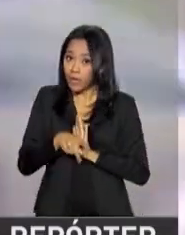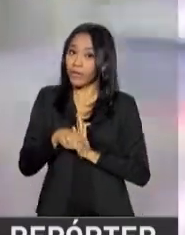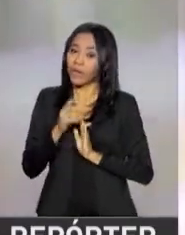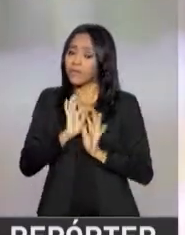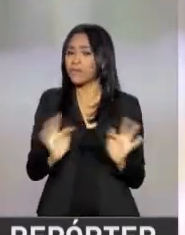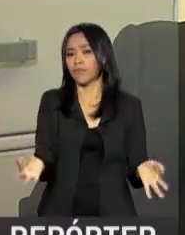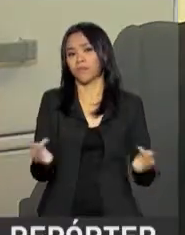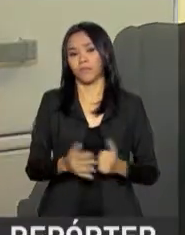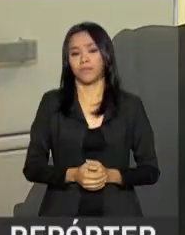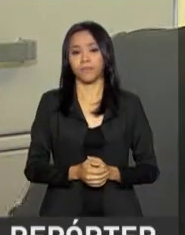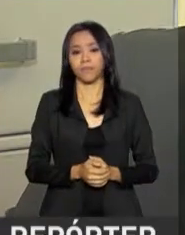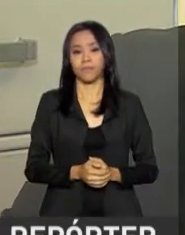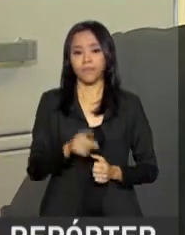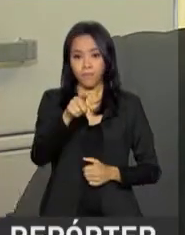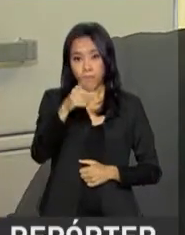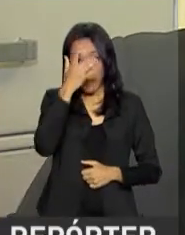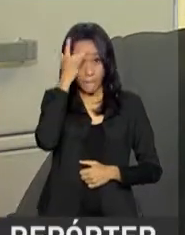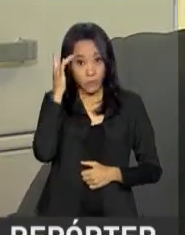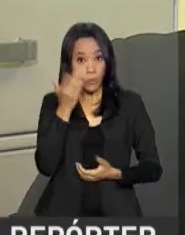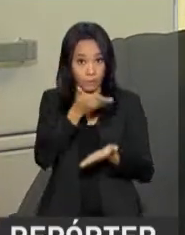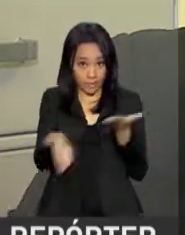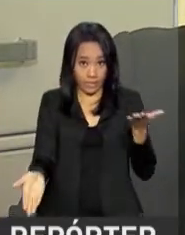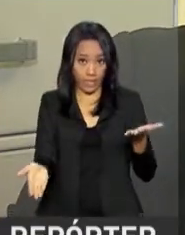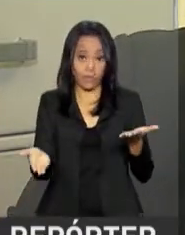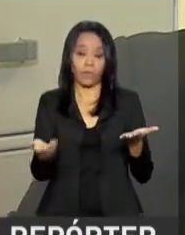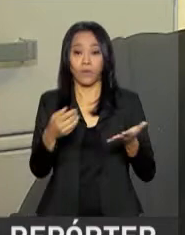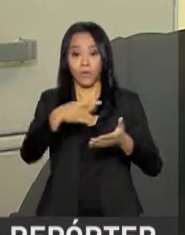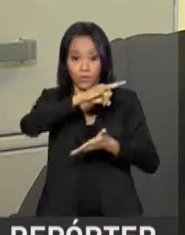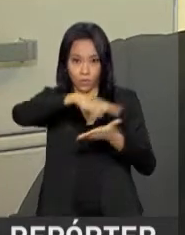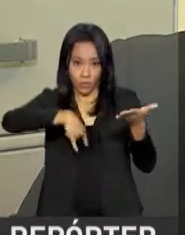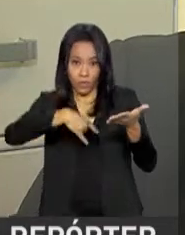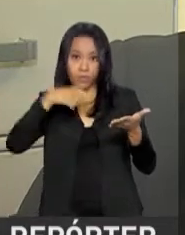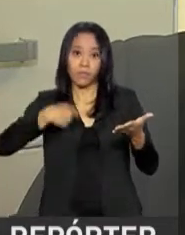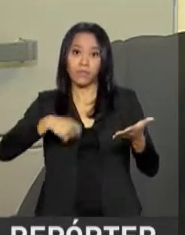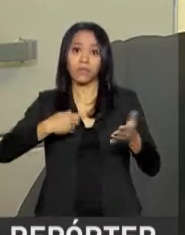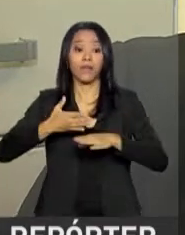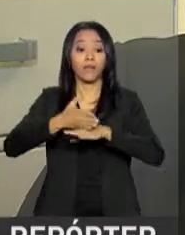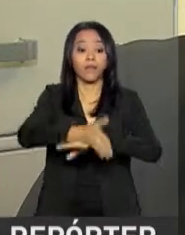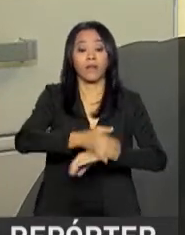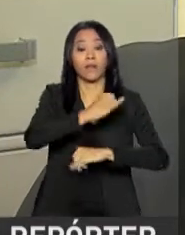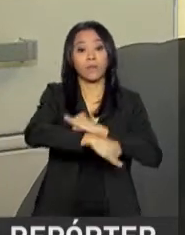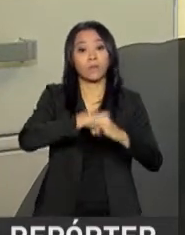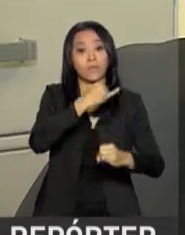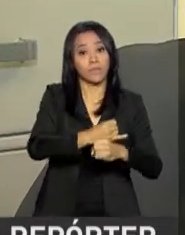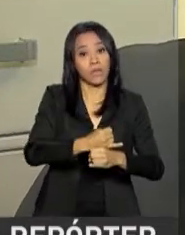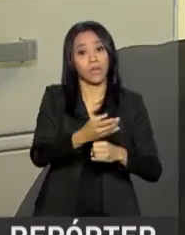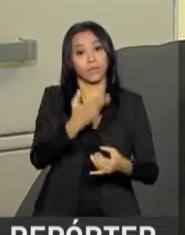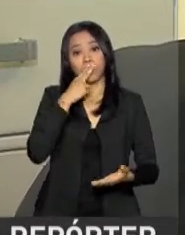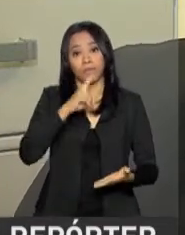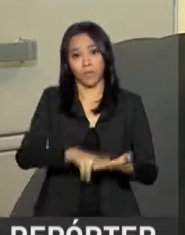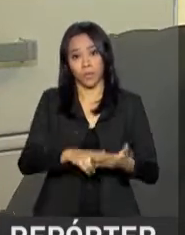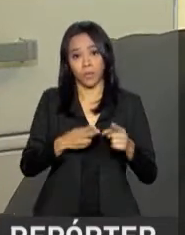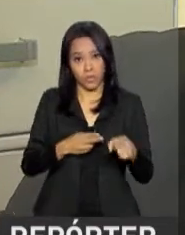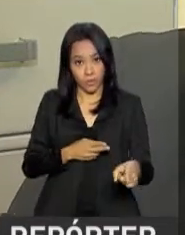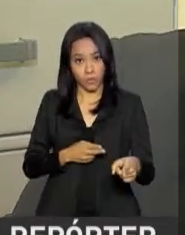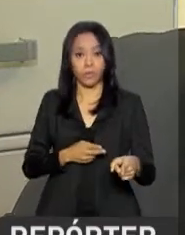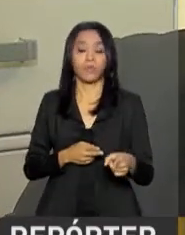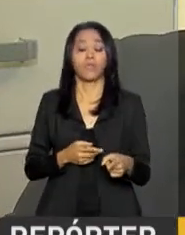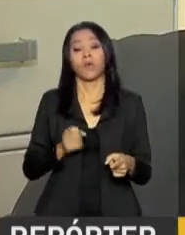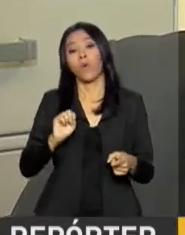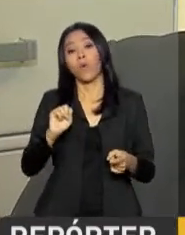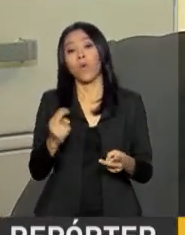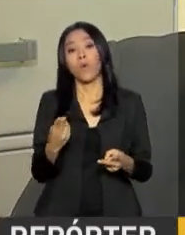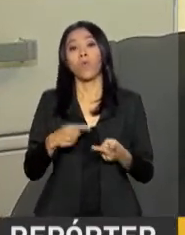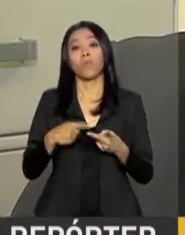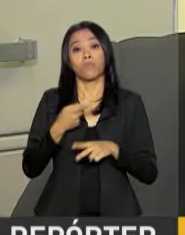simples a pessoa que perdeu o documento ele deverá acessar o site dos correios corresponde do ponto br ou através